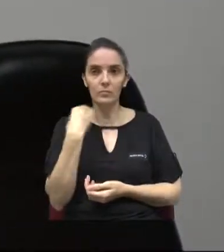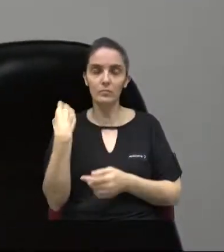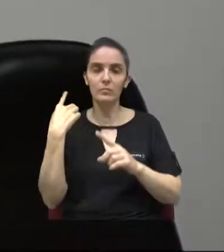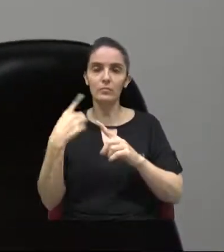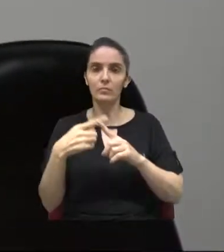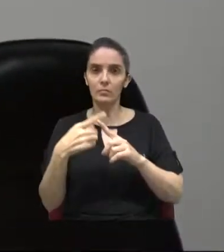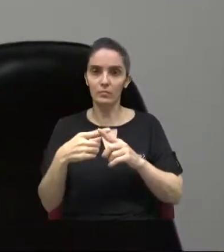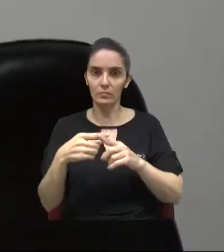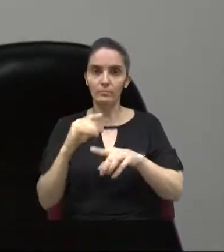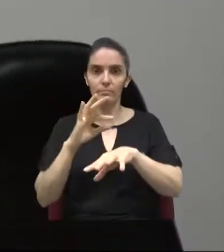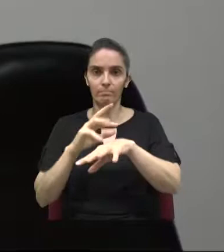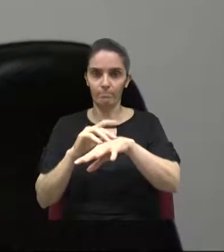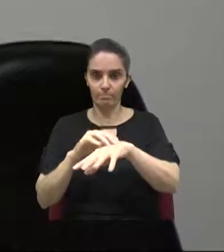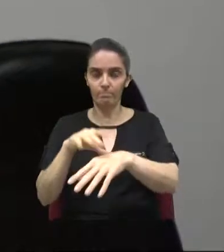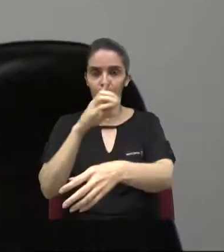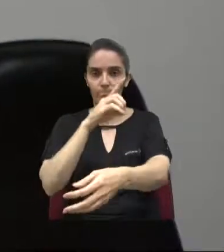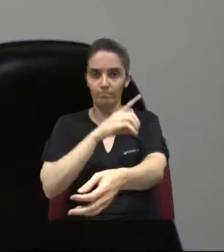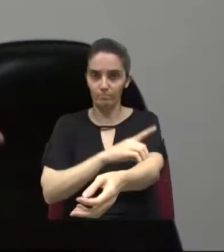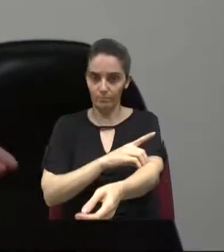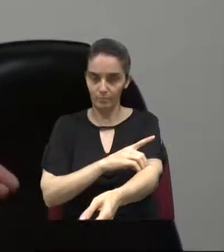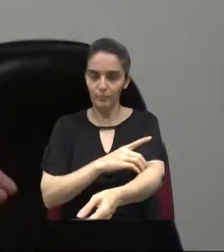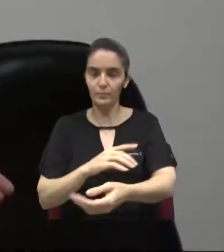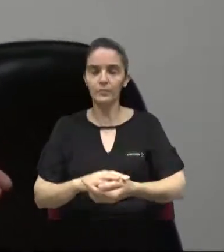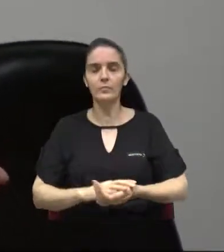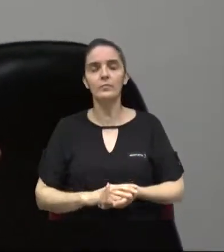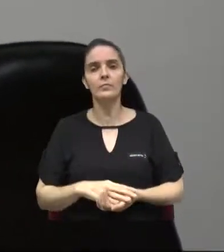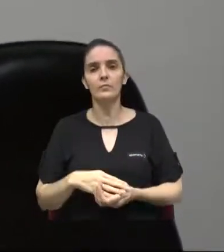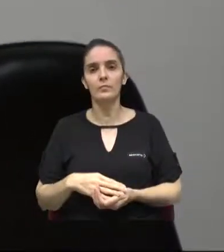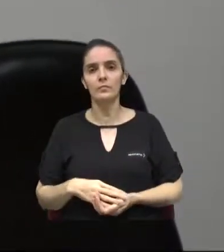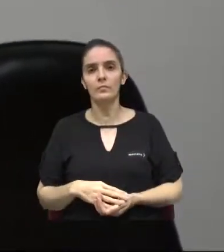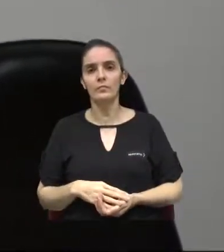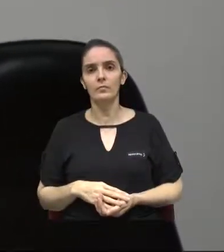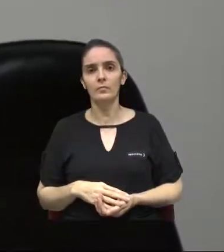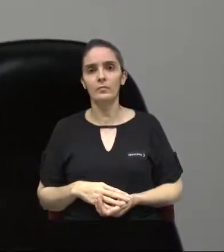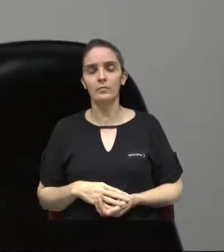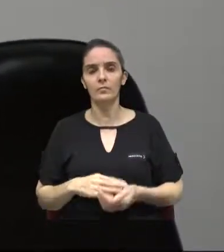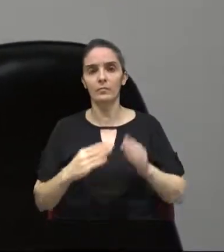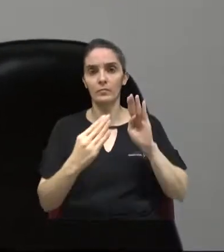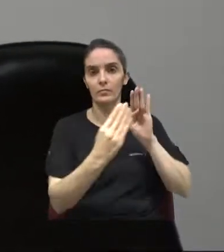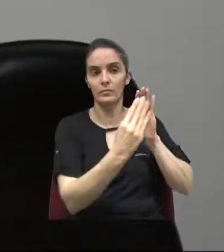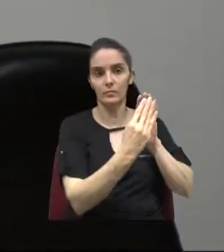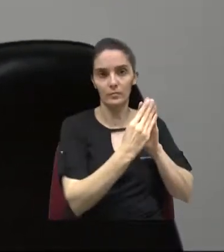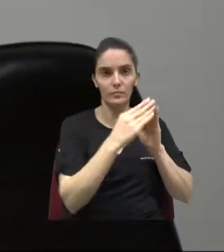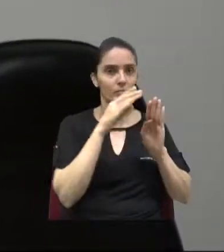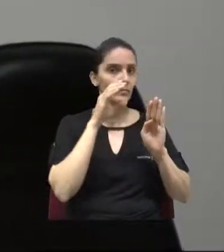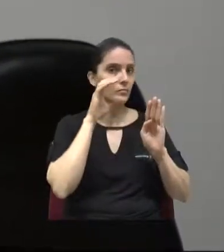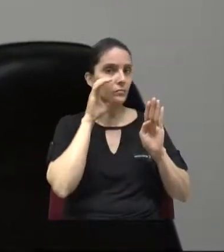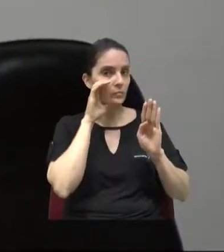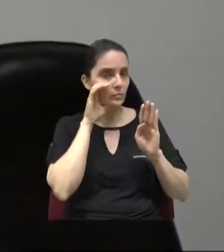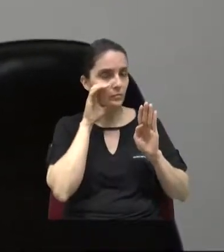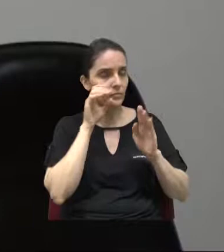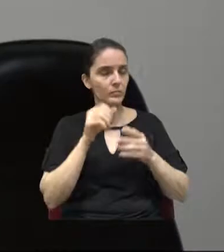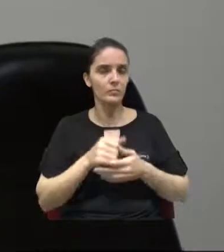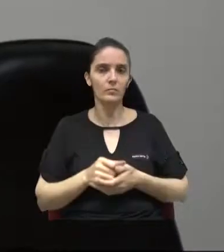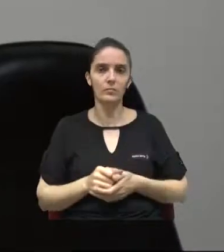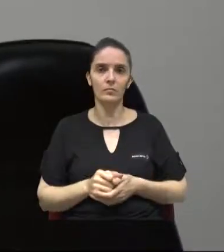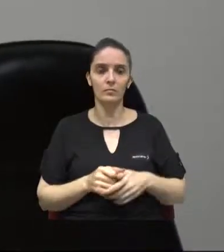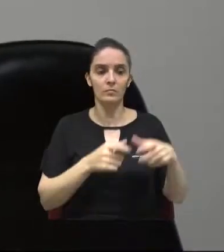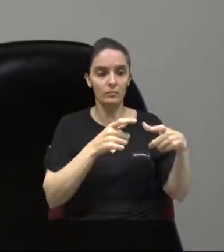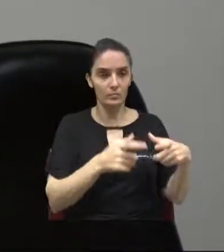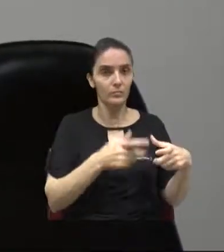mas também porque a gente vivenciou isso. E na minha casa, onde meu pai